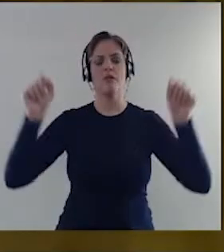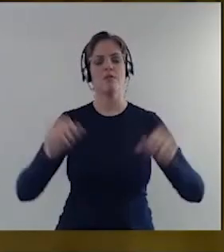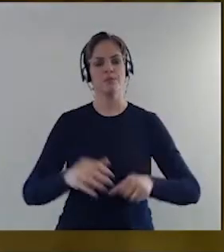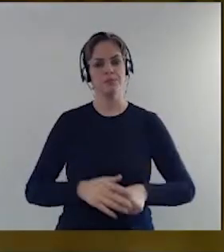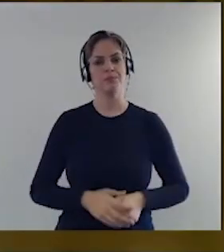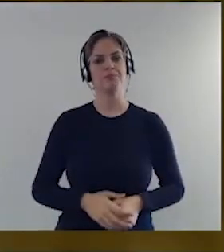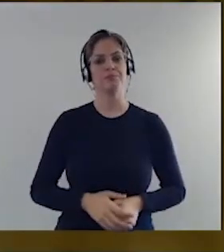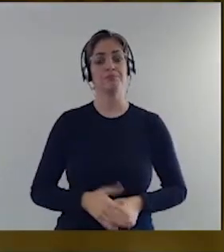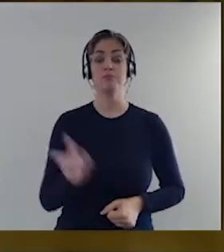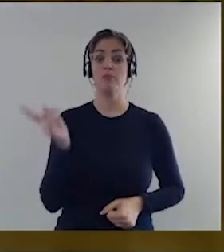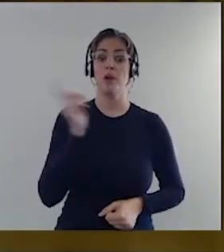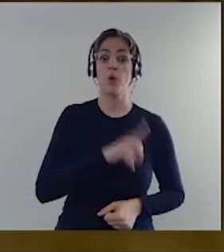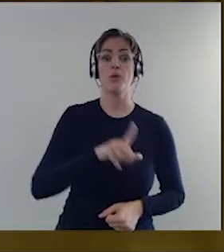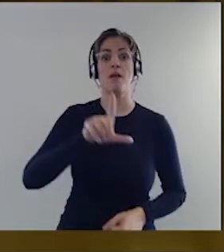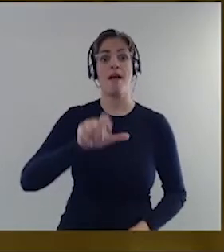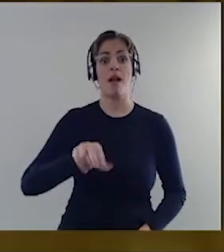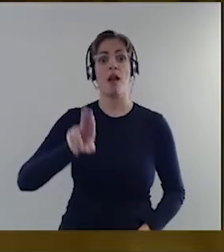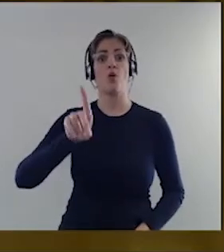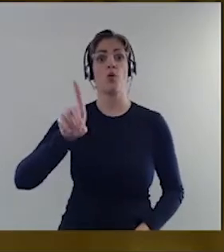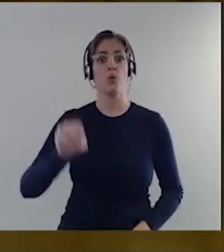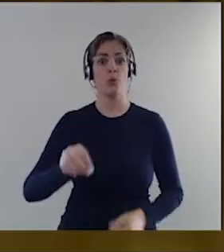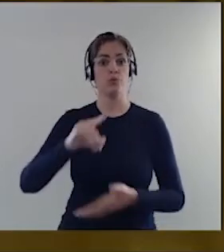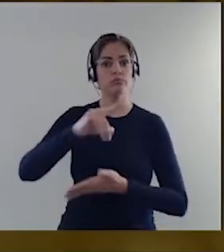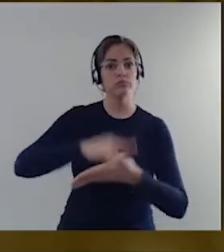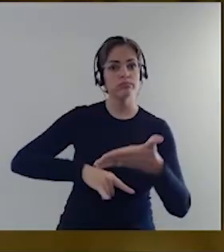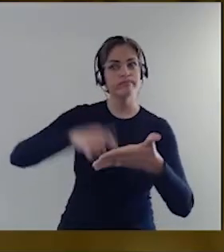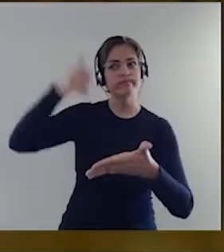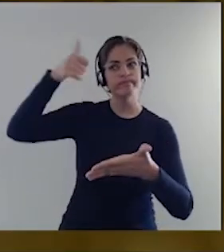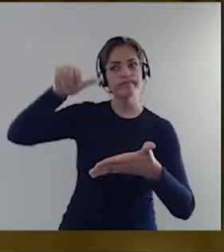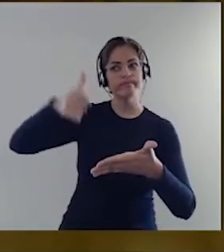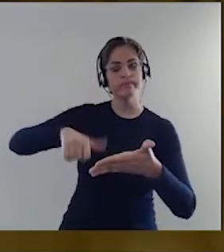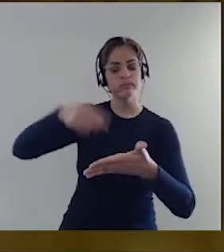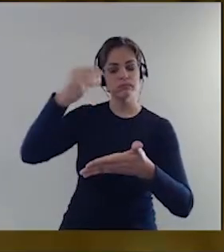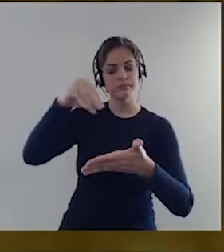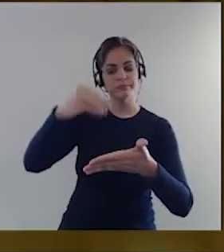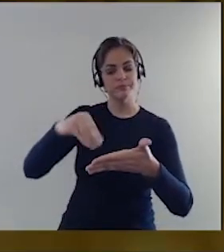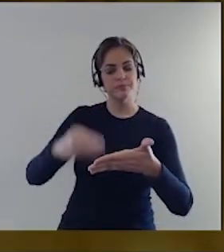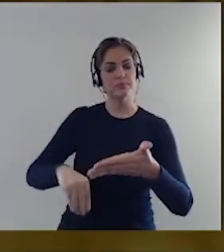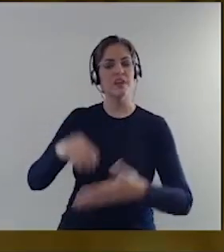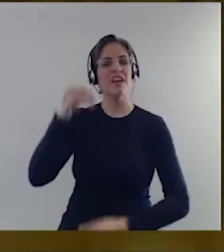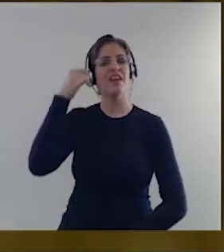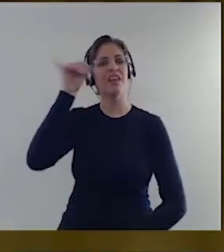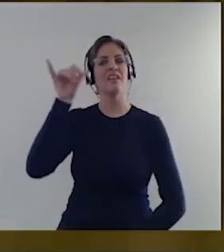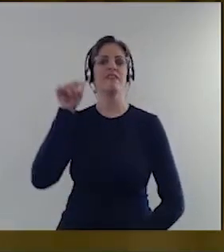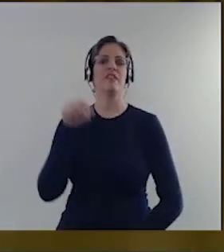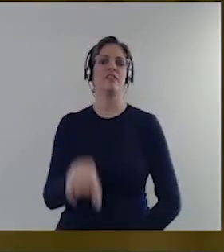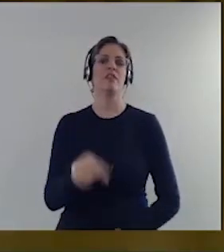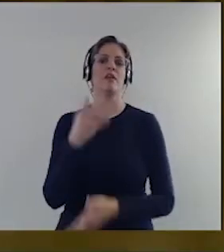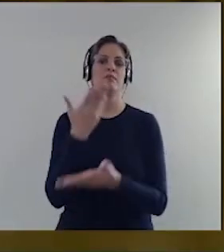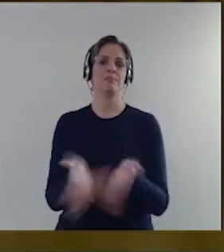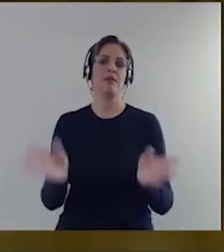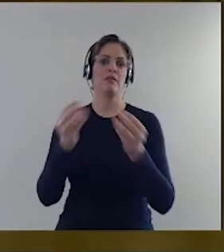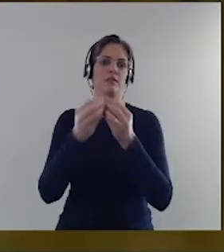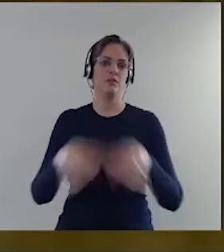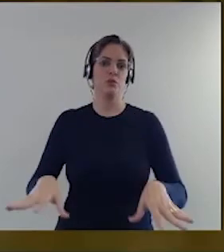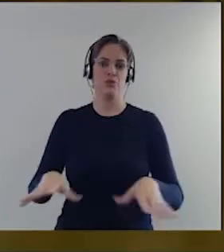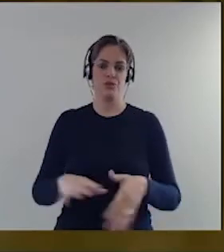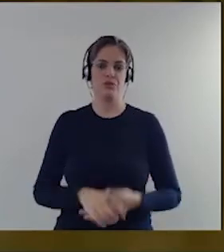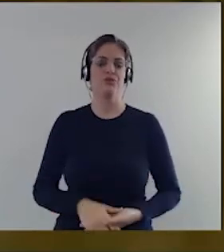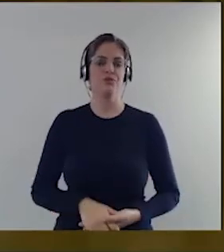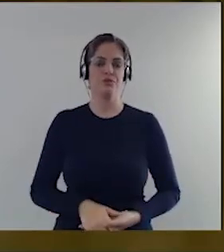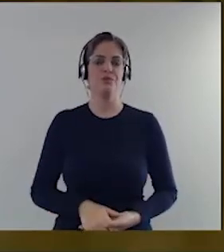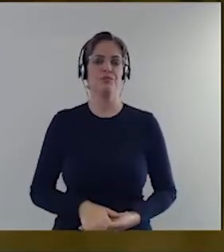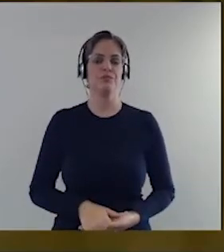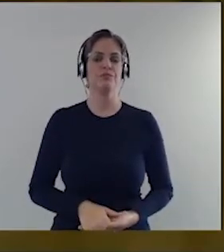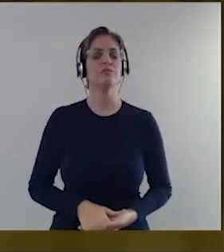a elaboração de laudo técnico, que pode evitar que a rejeição se torne insuperável. Registro